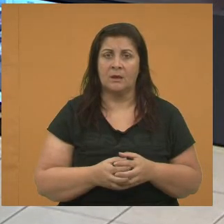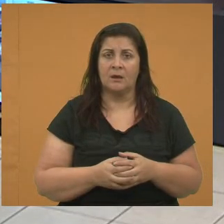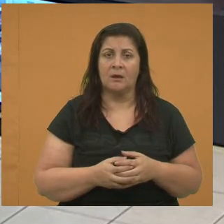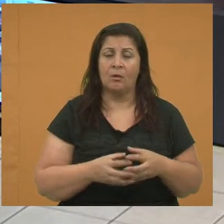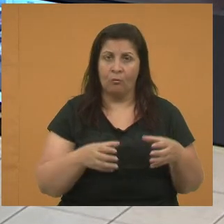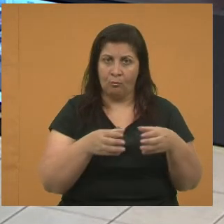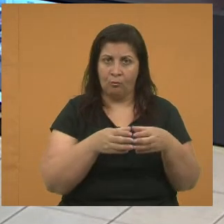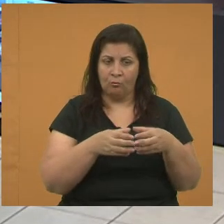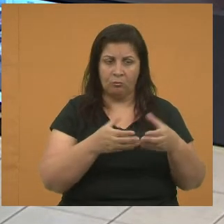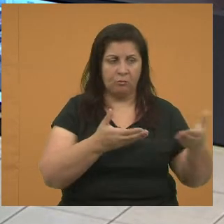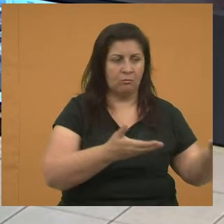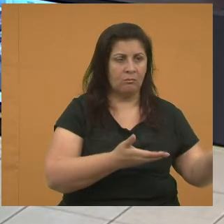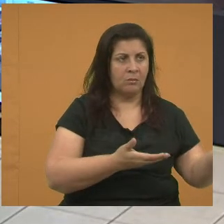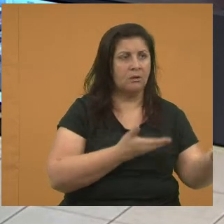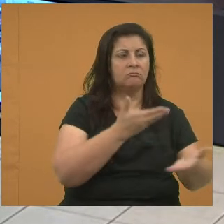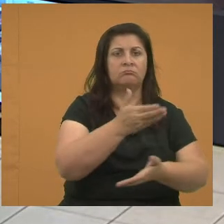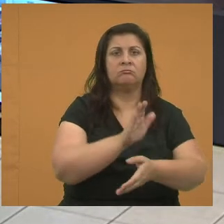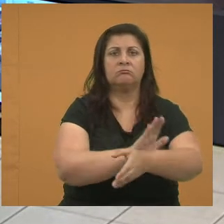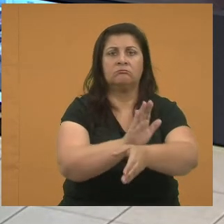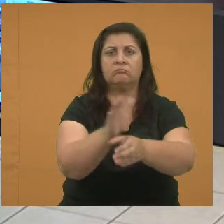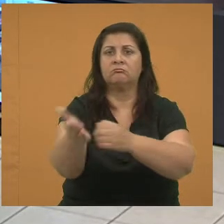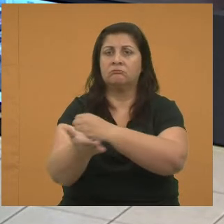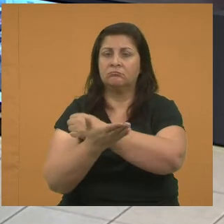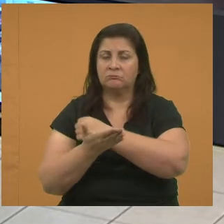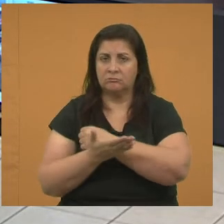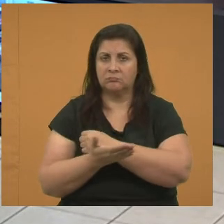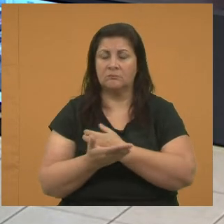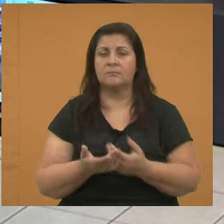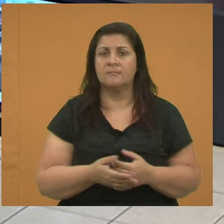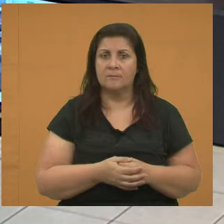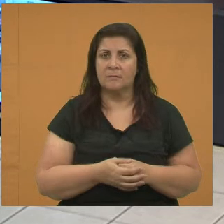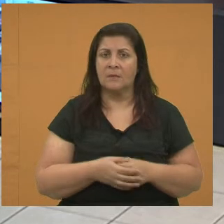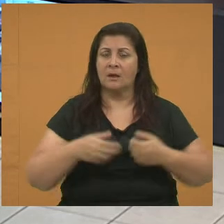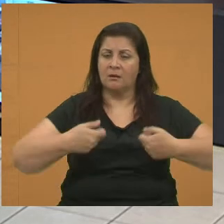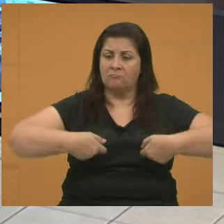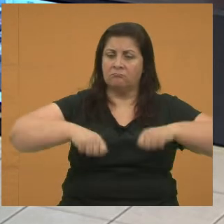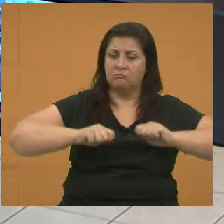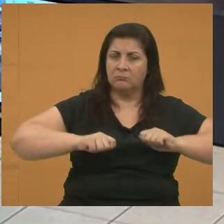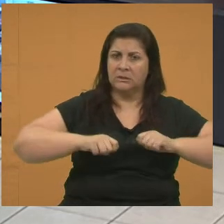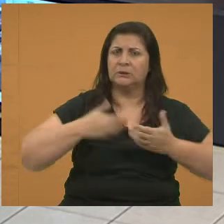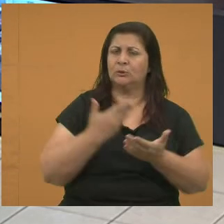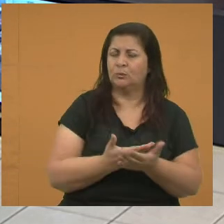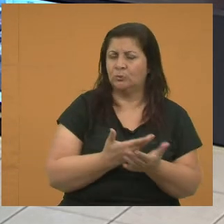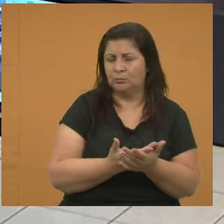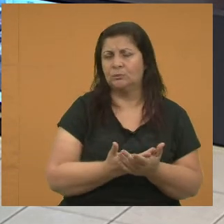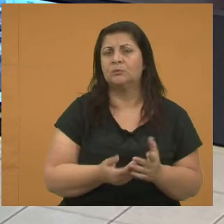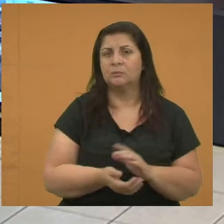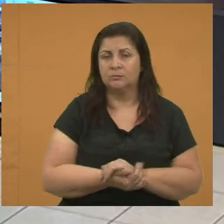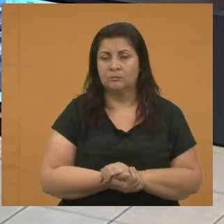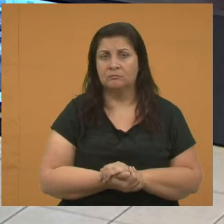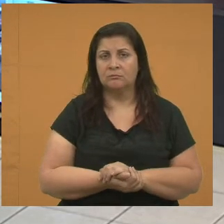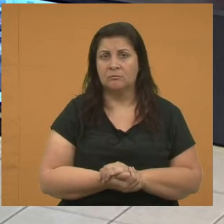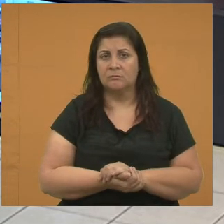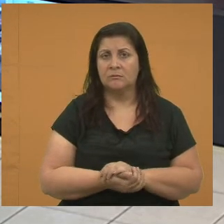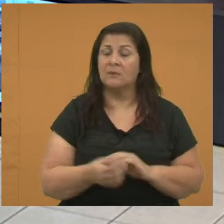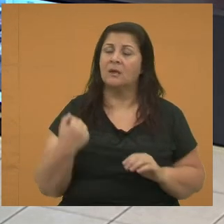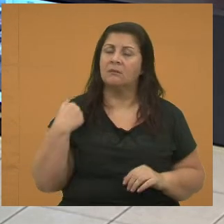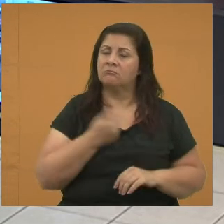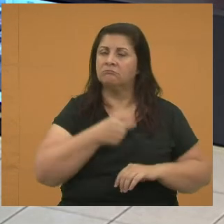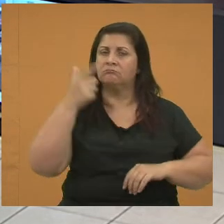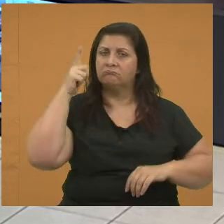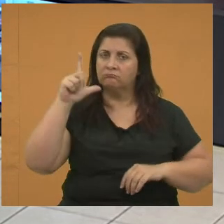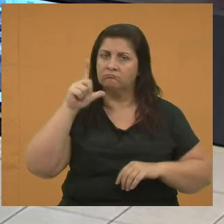autoajudam e se auto também demonstram, capacitam, buscam formação. E acho que é assim que a gente vai